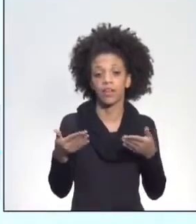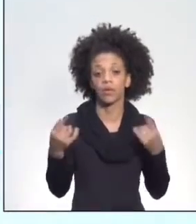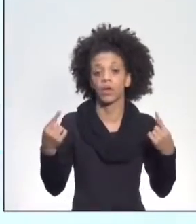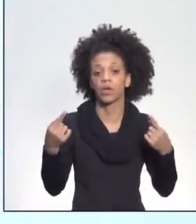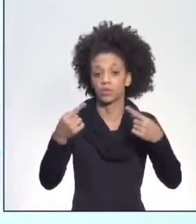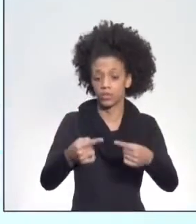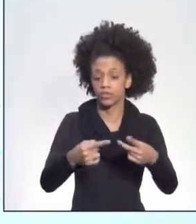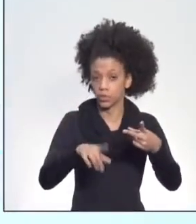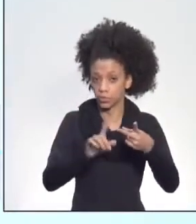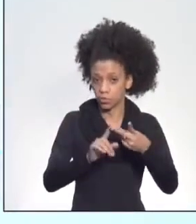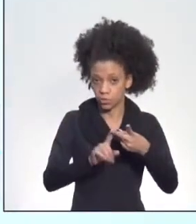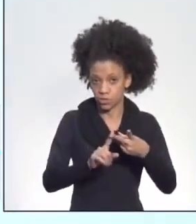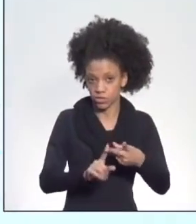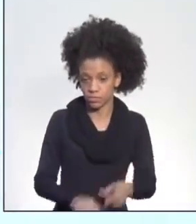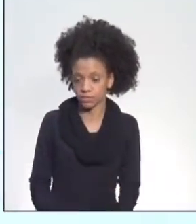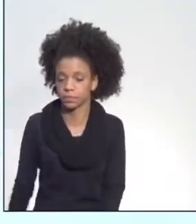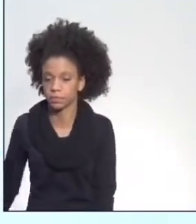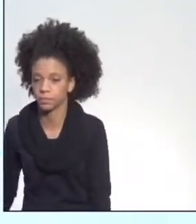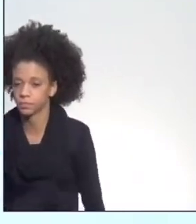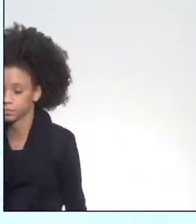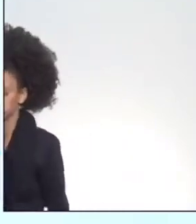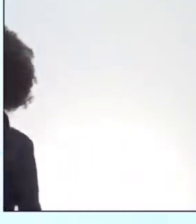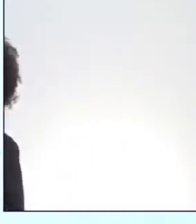desafio 2. Tá?